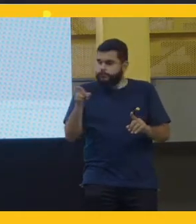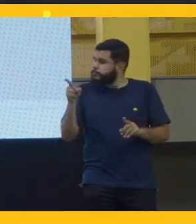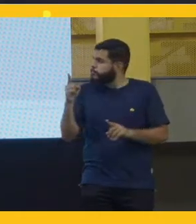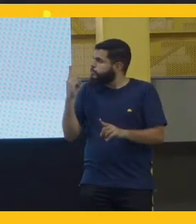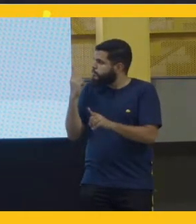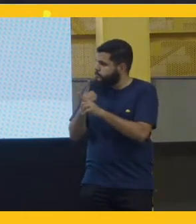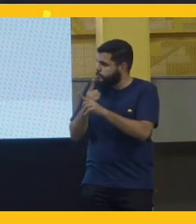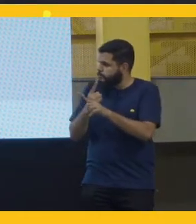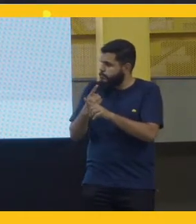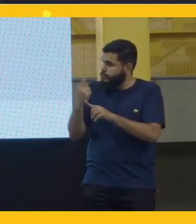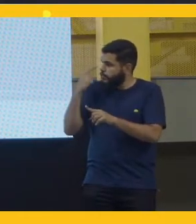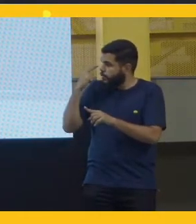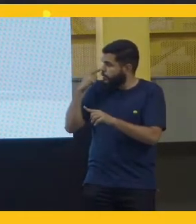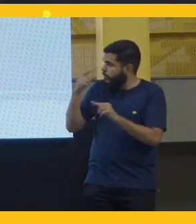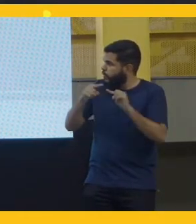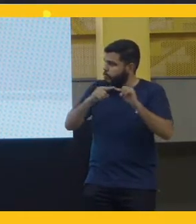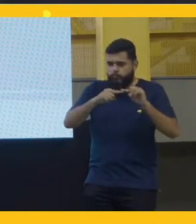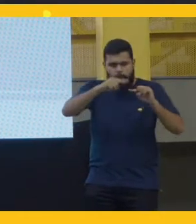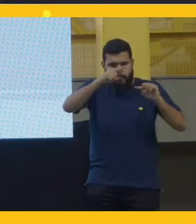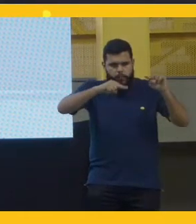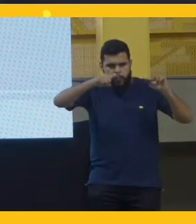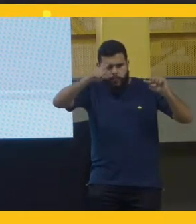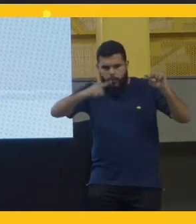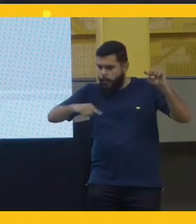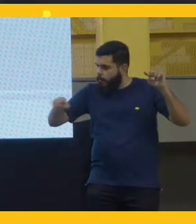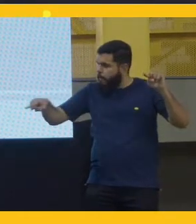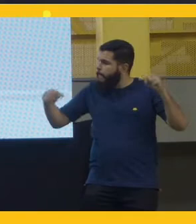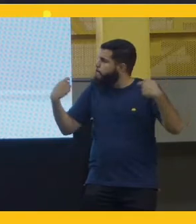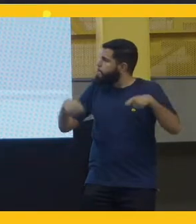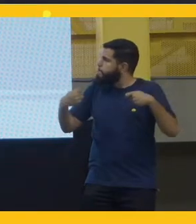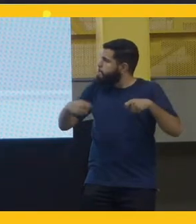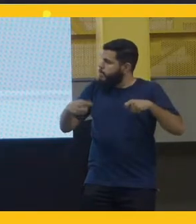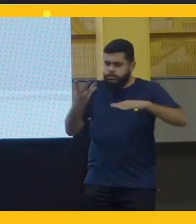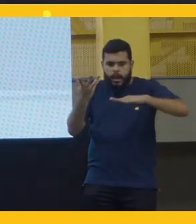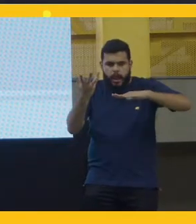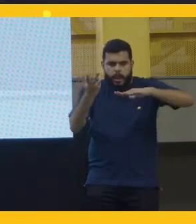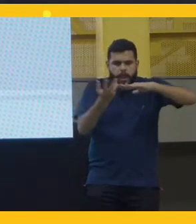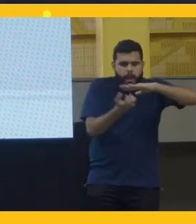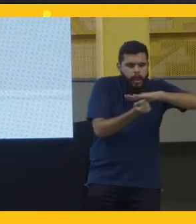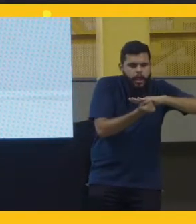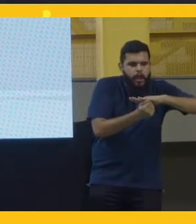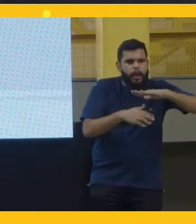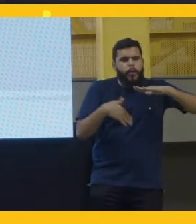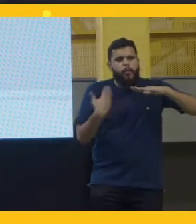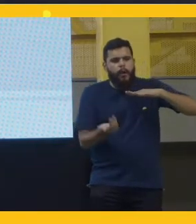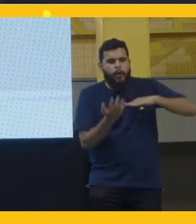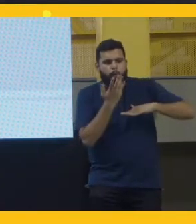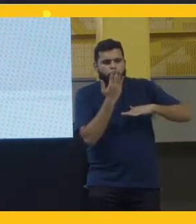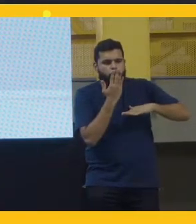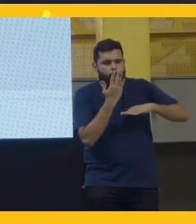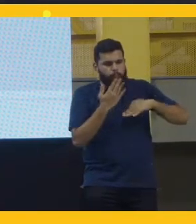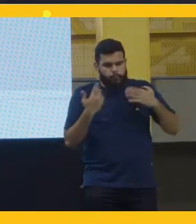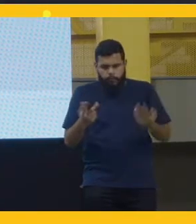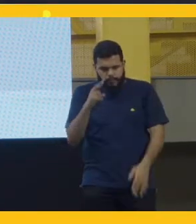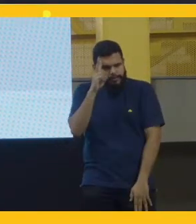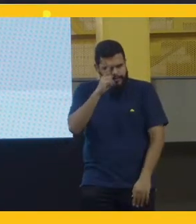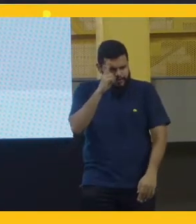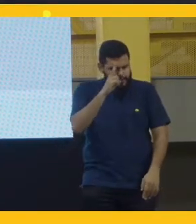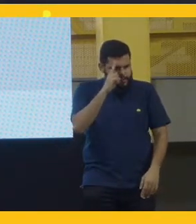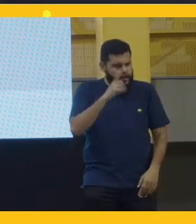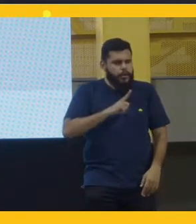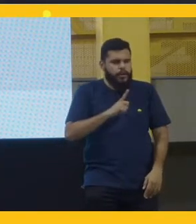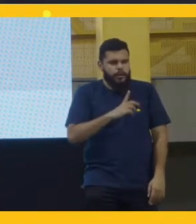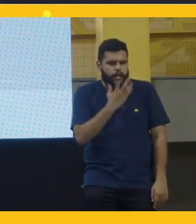gente vai colecionar os dados, ela deve absorver luz numa determinada região. Lembra que a